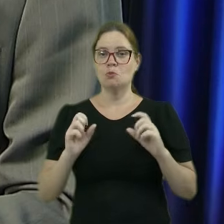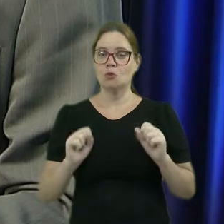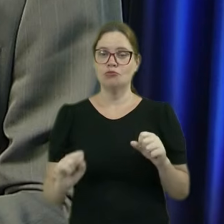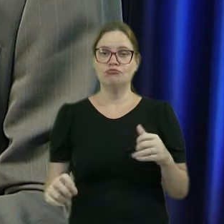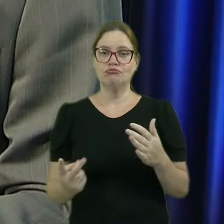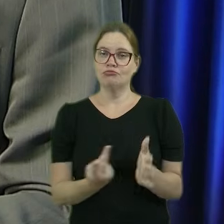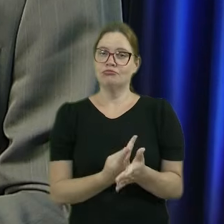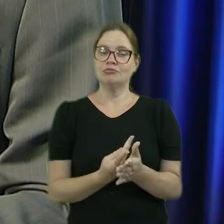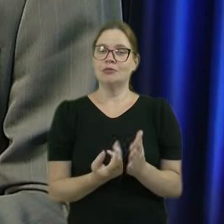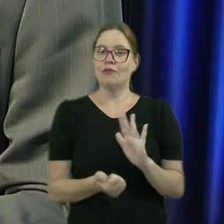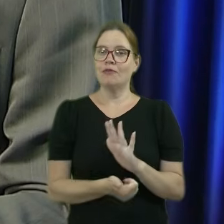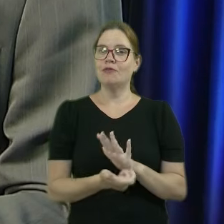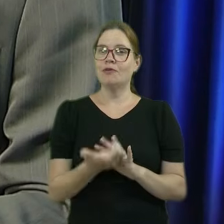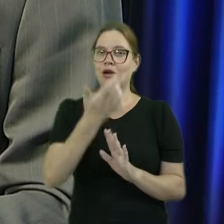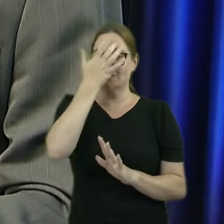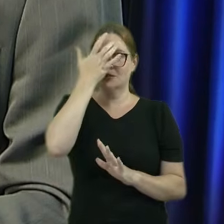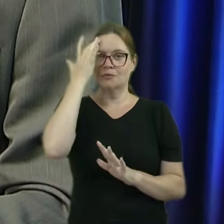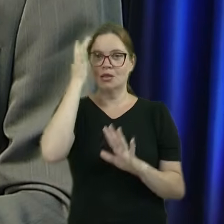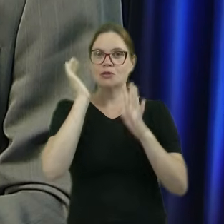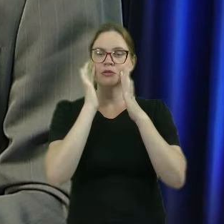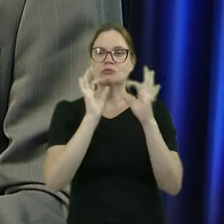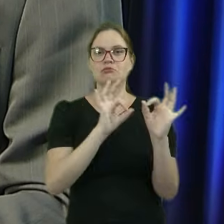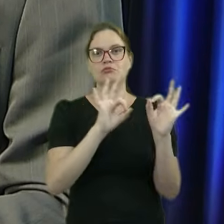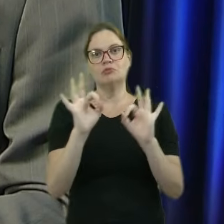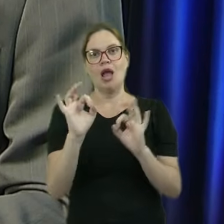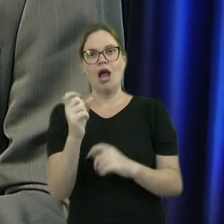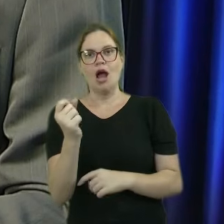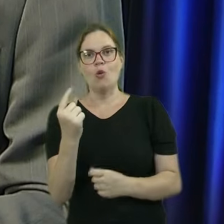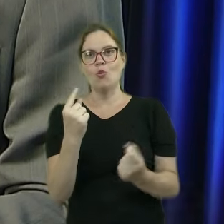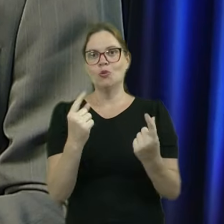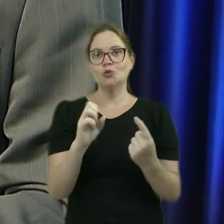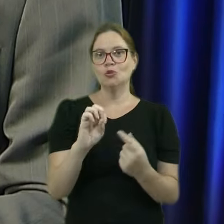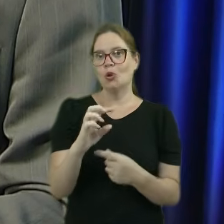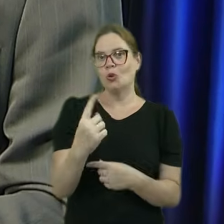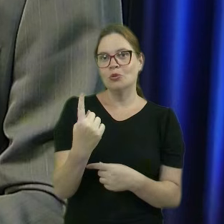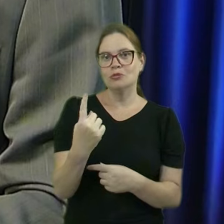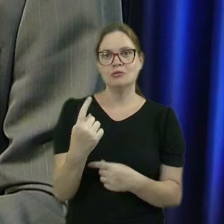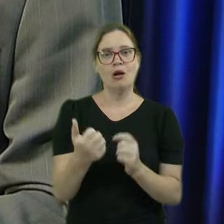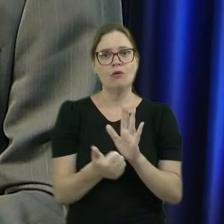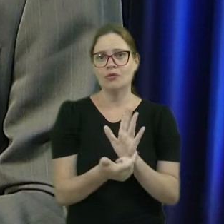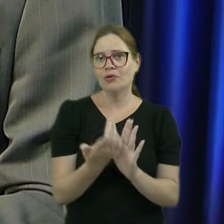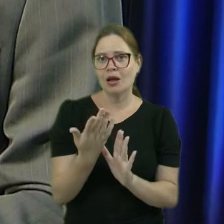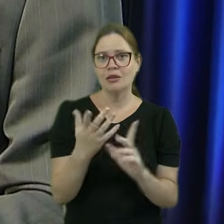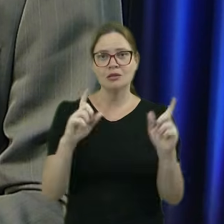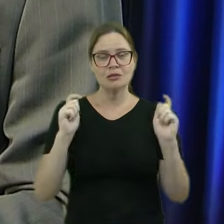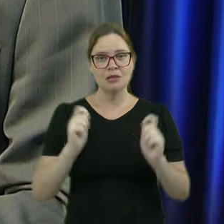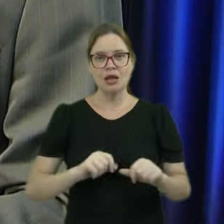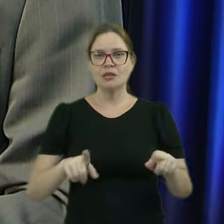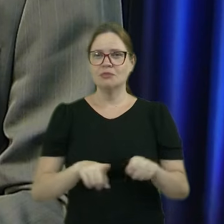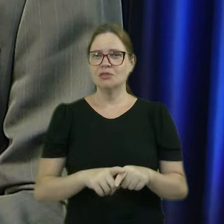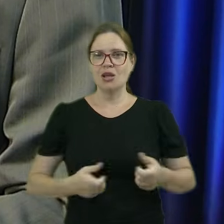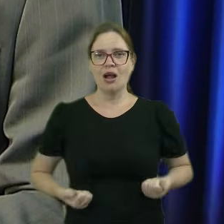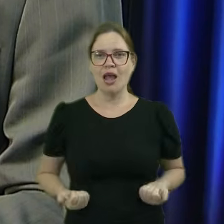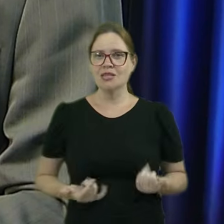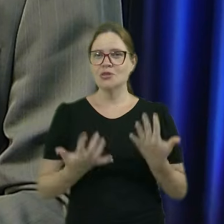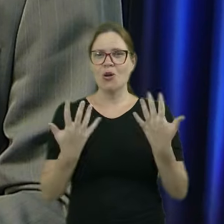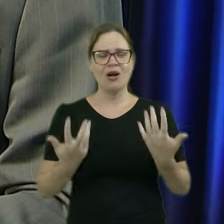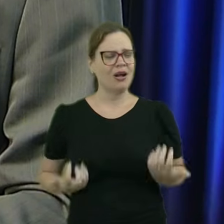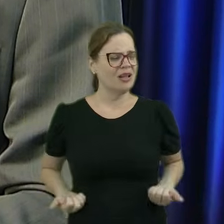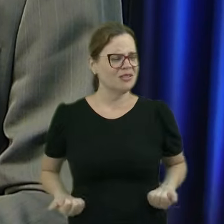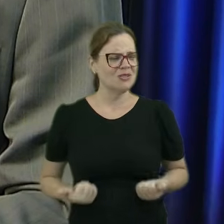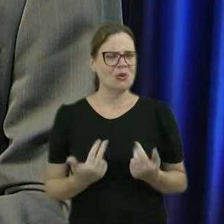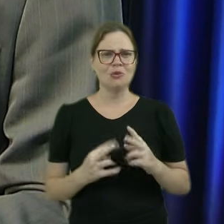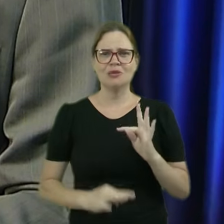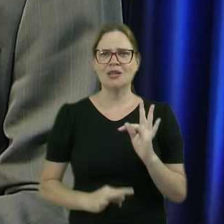aqui que estão nos ouvindo, ou alguns, ou pelo menos um, que também já gastou todos os seus